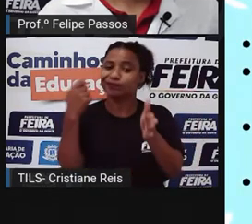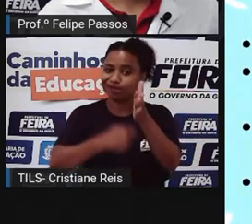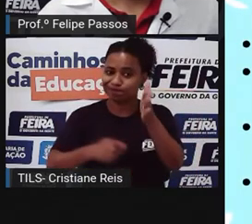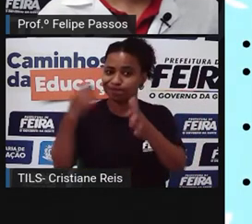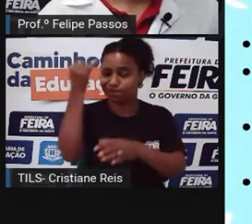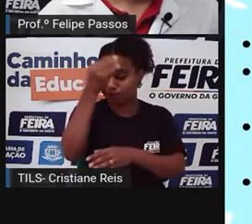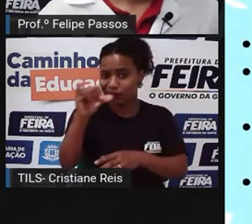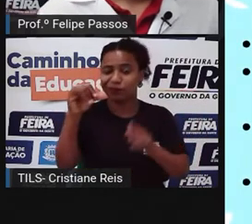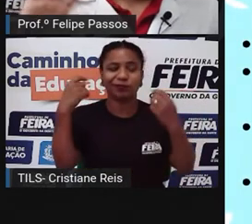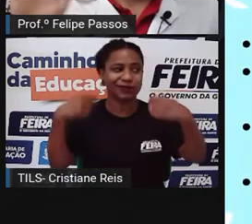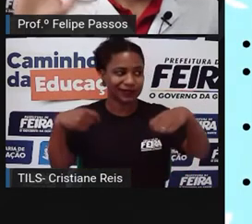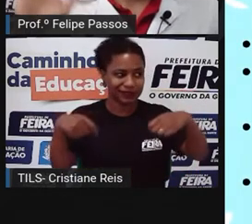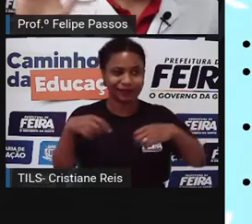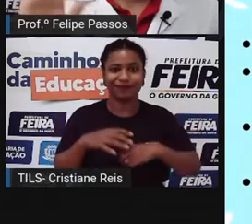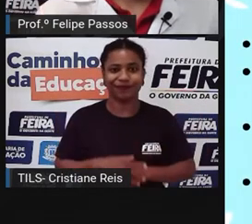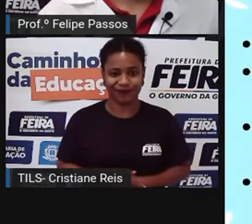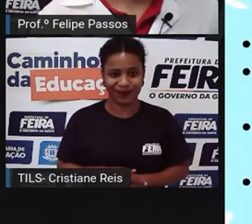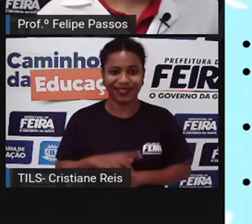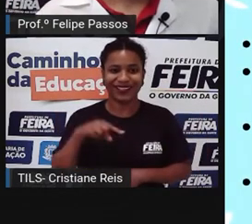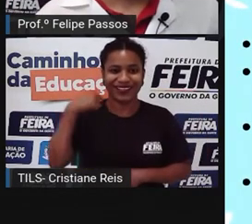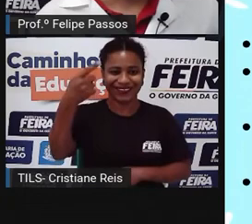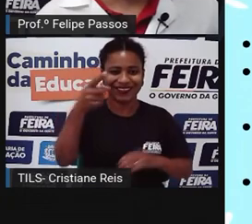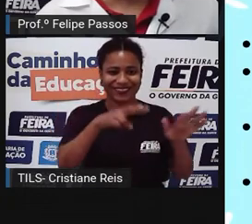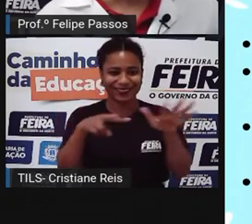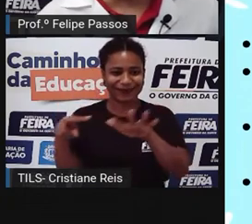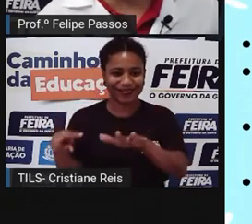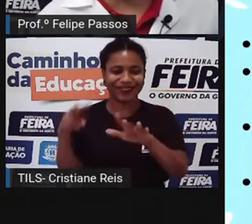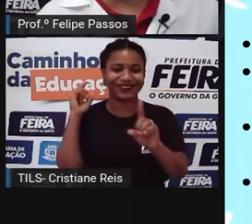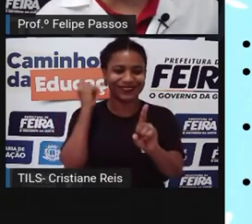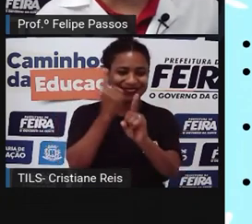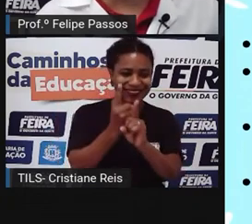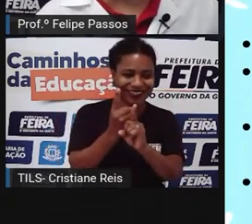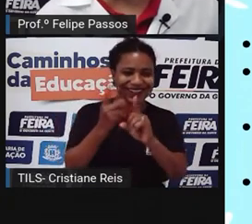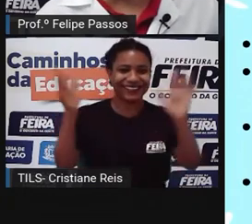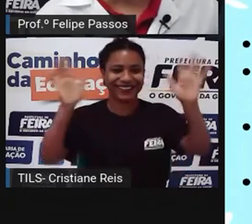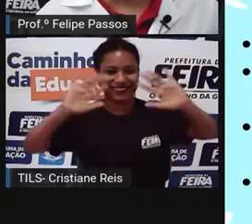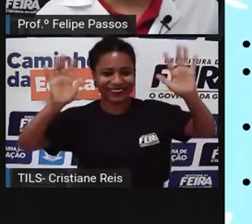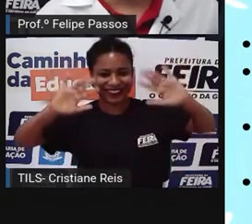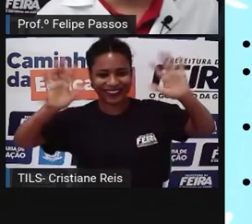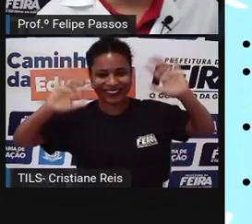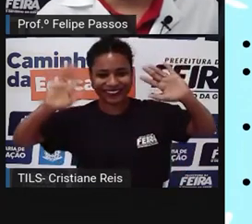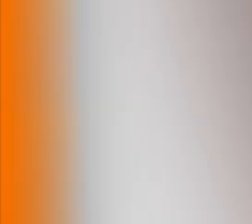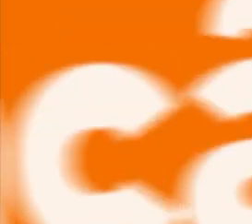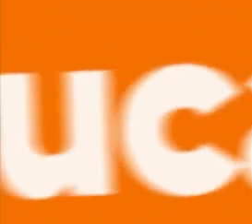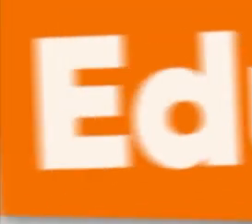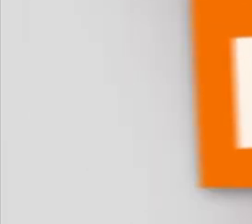Certo, pessoal? A gente se vê semana que vem com mais um tema aqui no Saberes Viveres. Tchau, tchau!